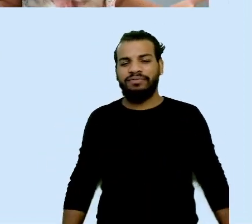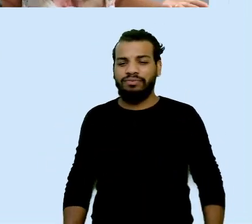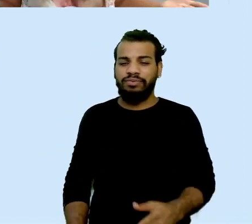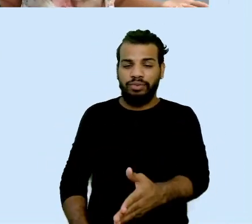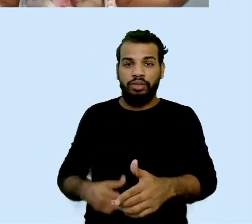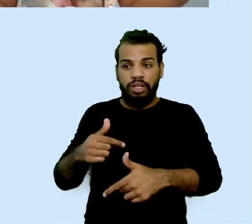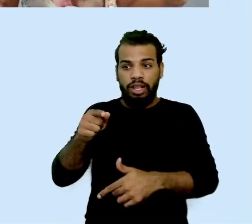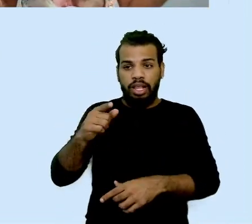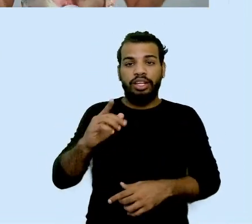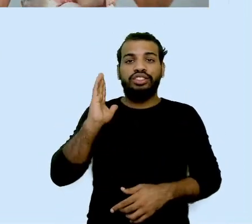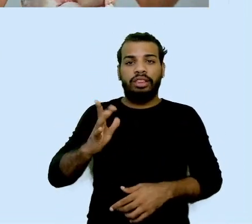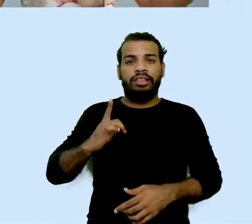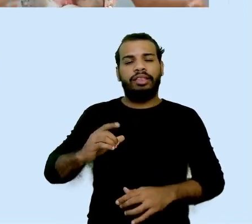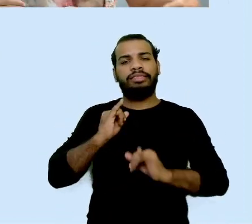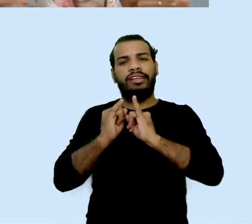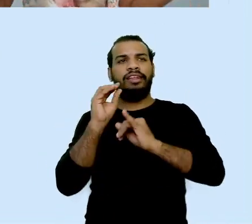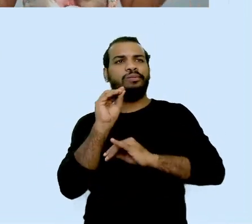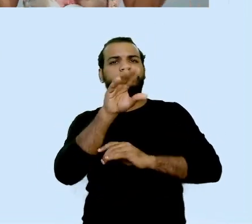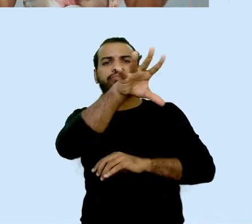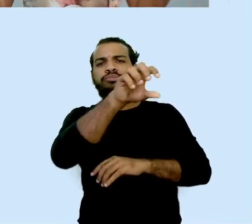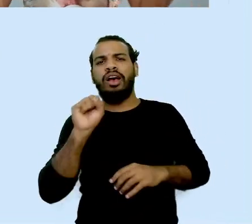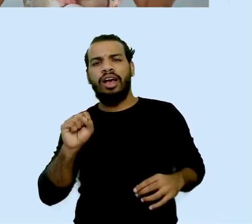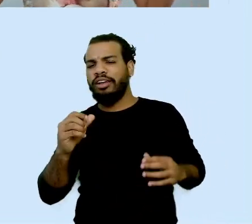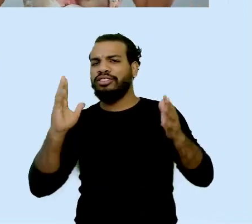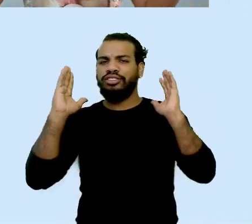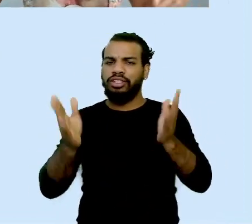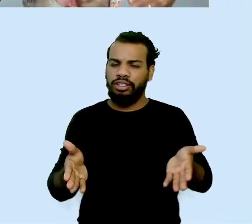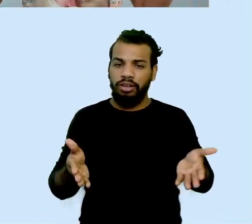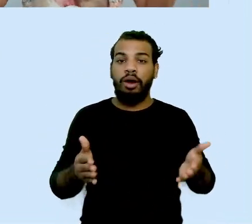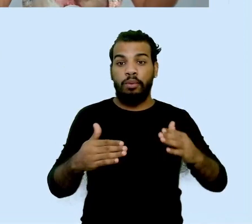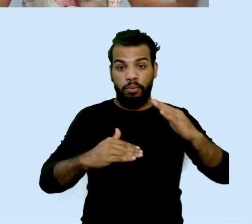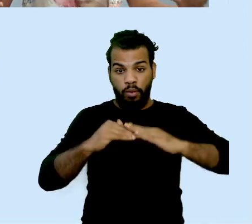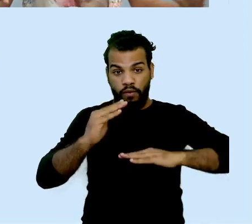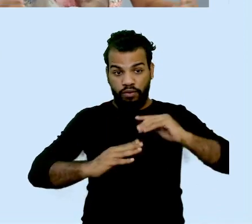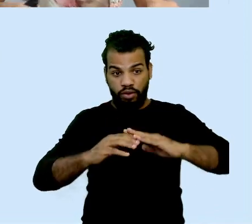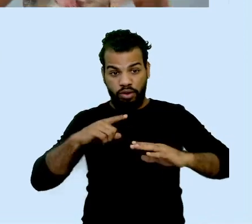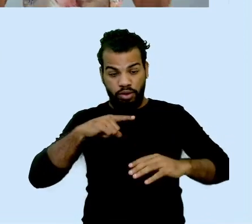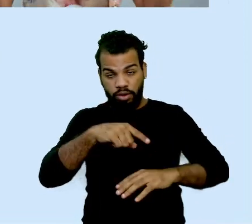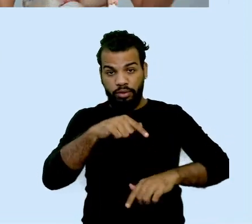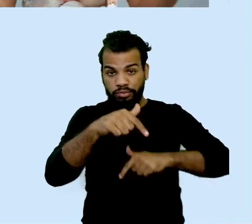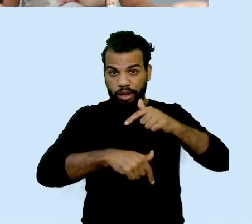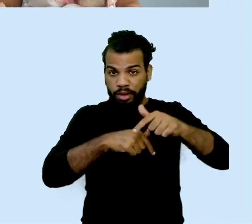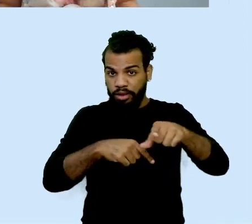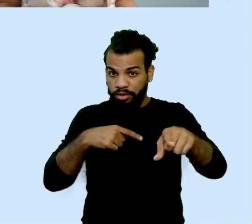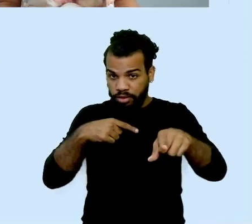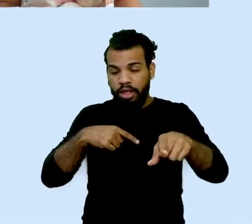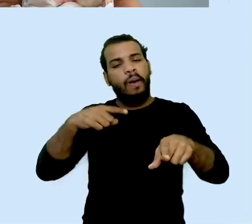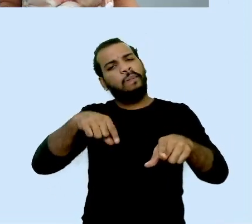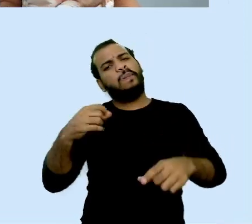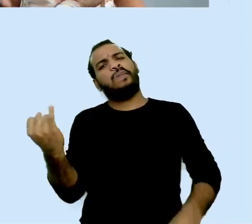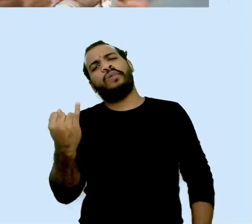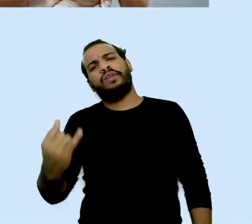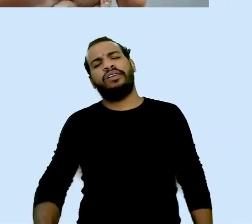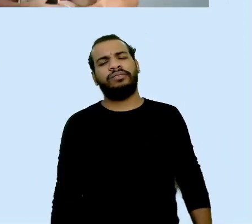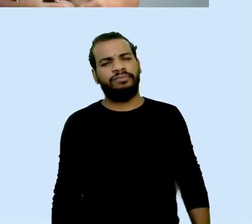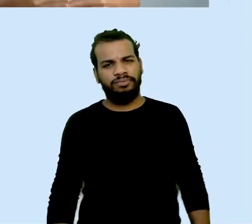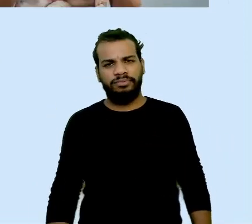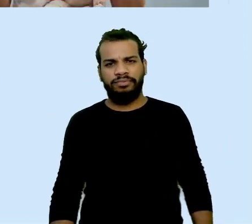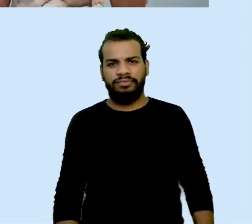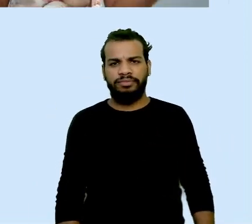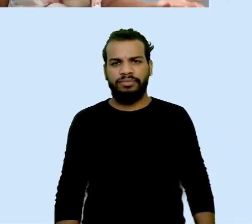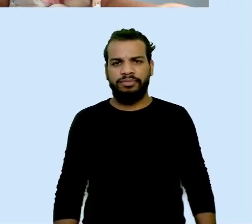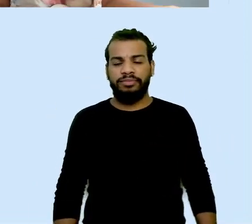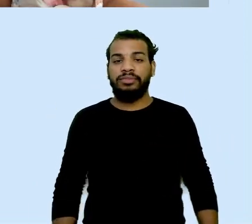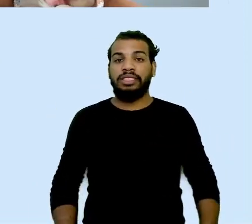internet. Né? Então, essa cadeia de profissionais que estão ali para divulgar aquele trabalho também é muito importante. E sem contar